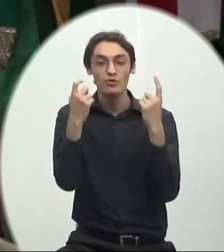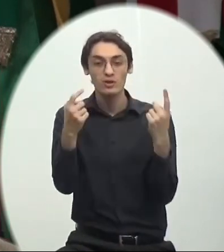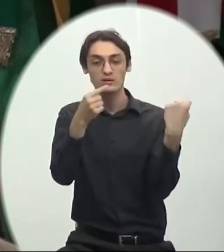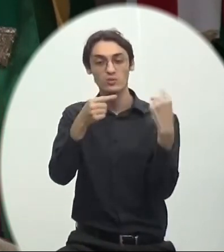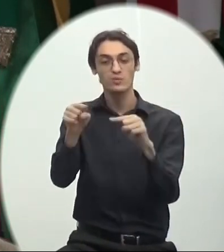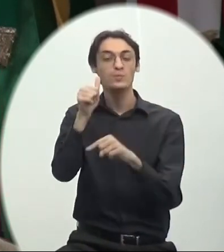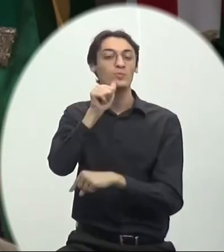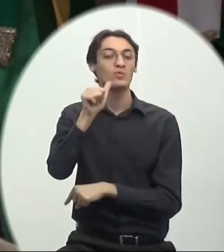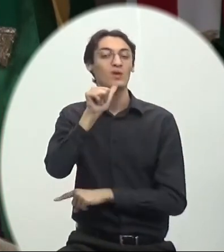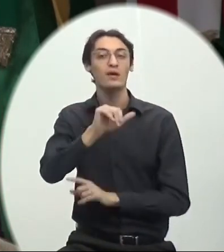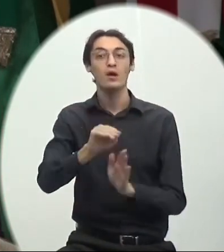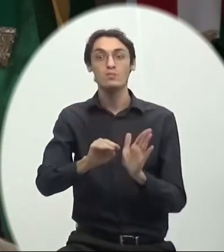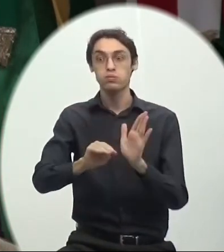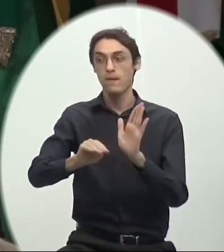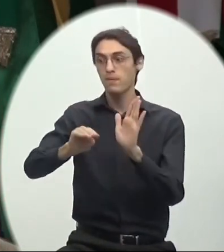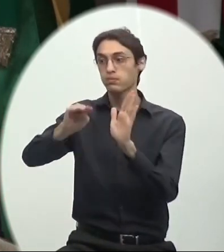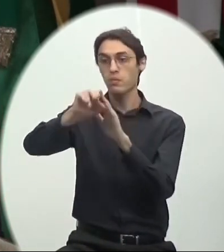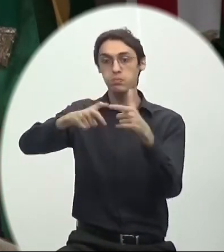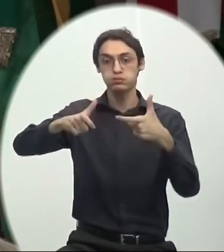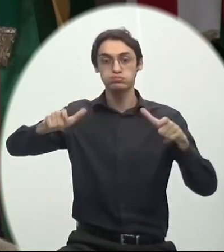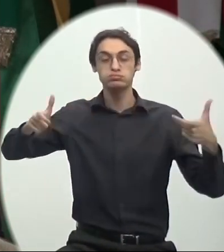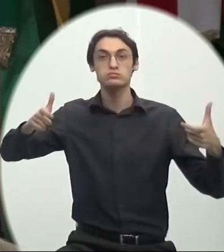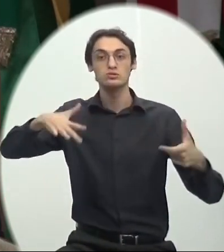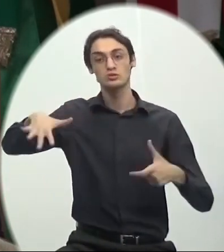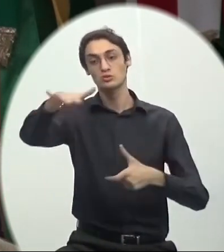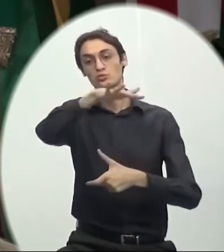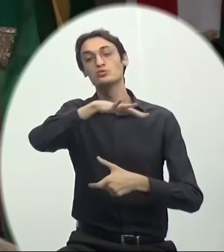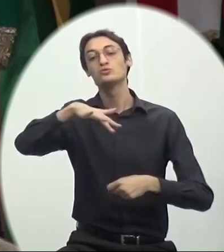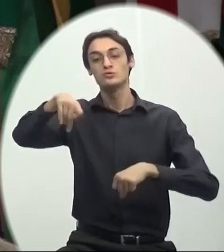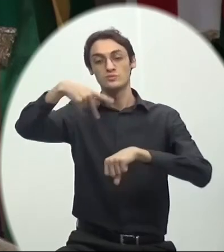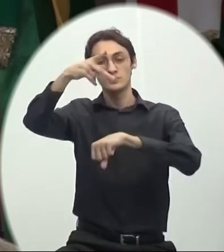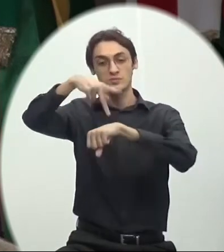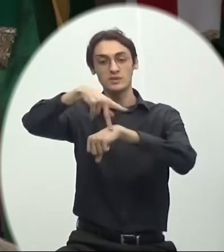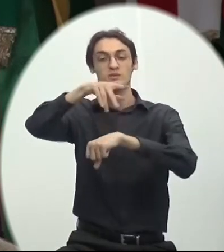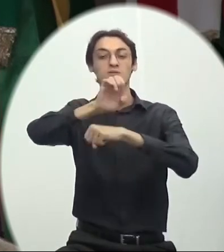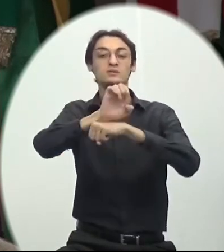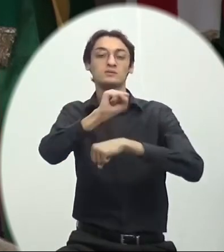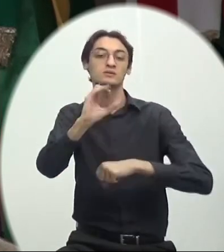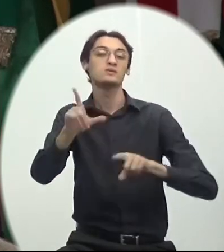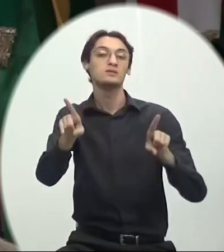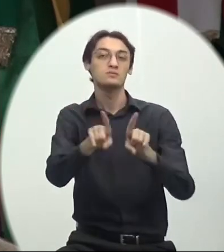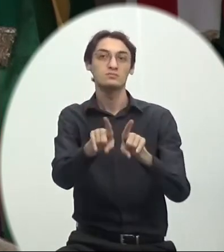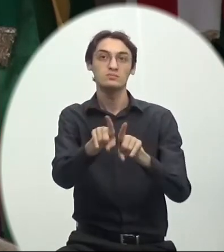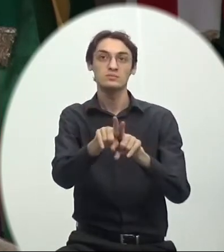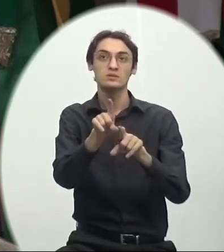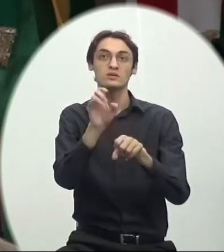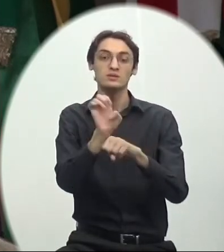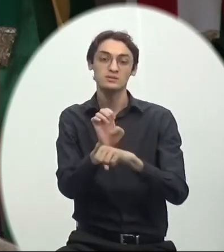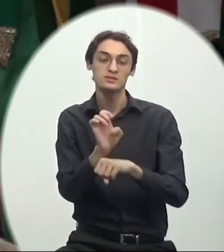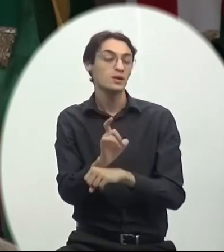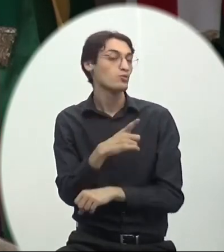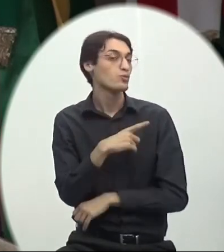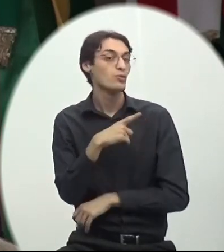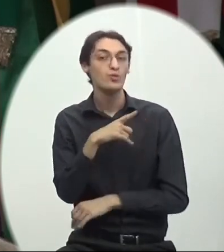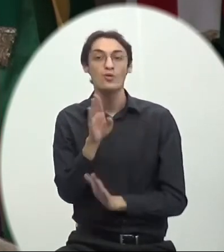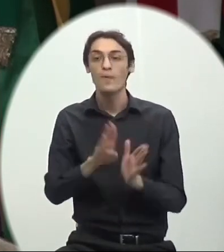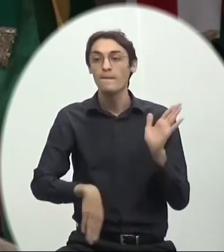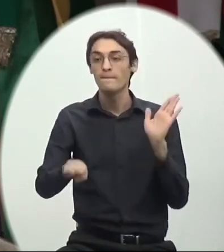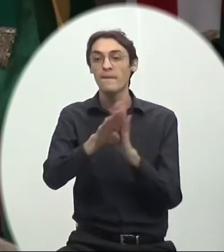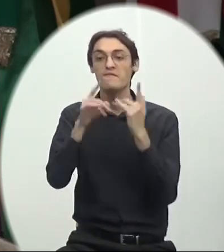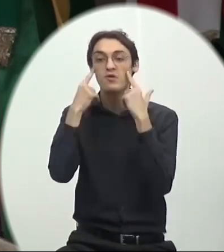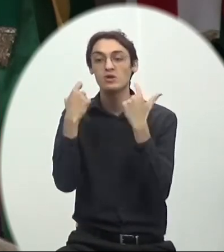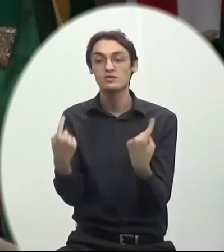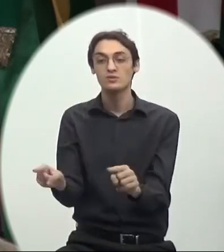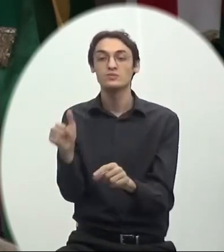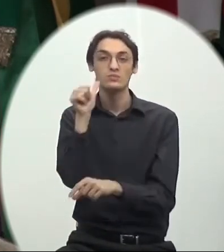vem crescendo absurdamente em todo o país, em Santa Catarina também, é um dos estados que registra maior número de violência contra a